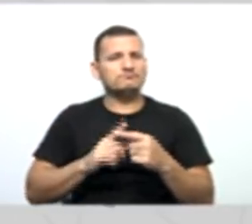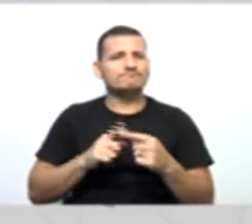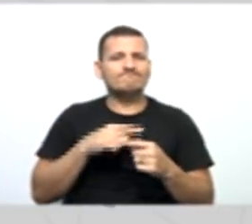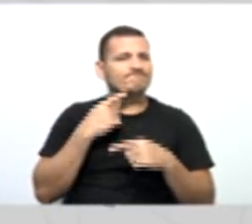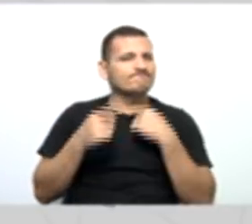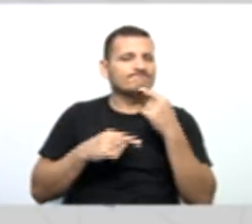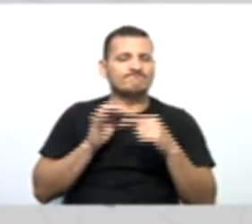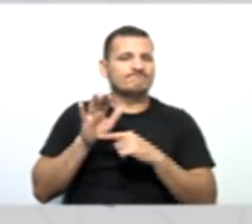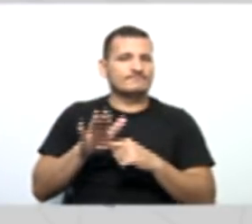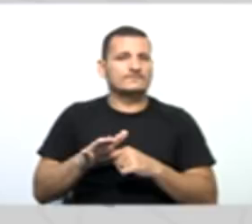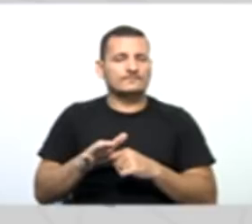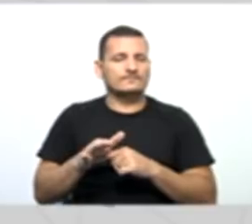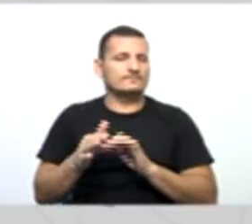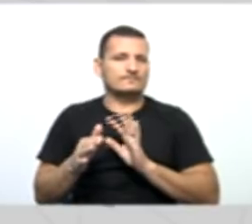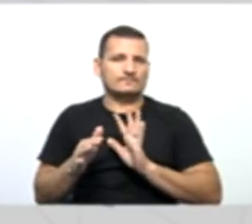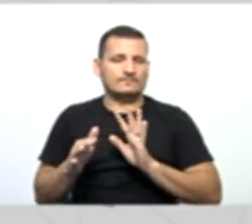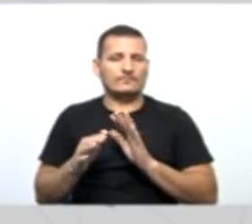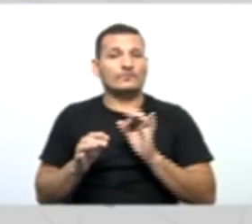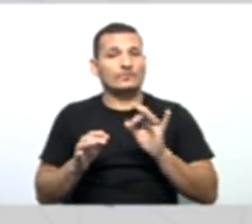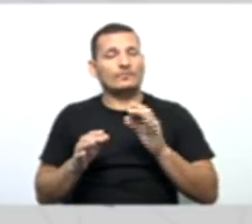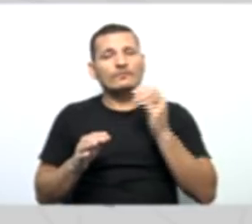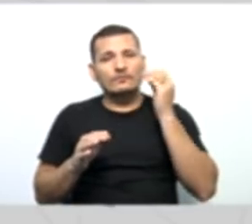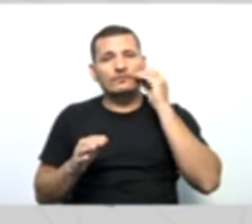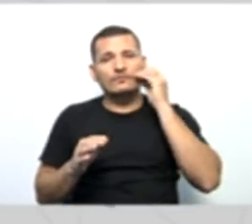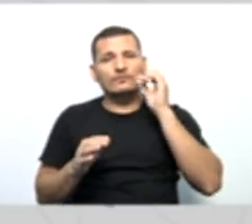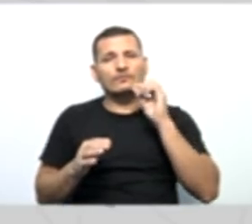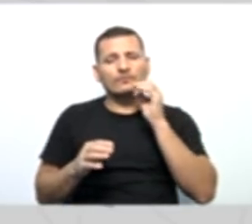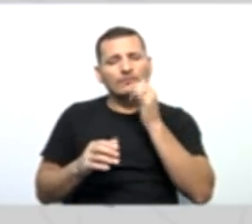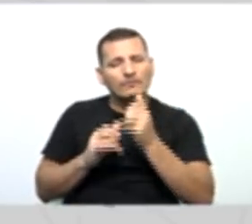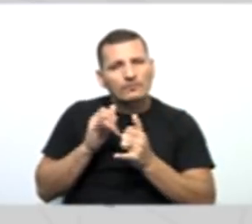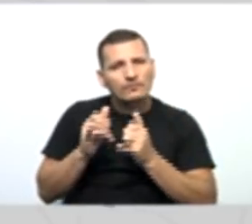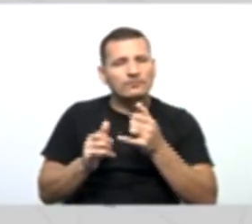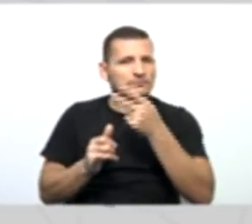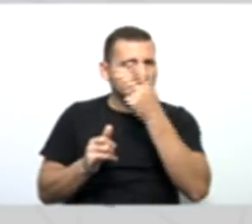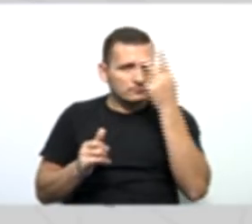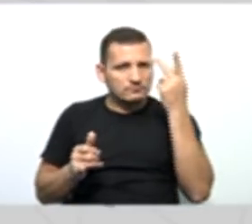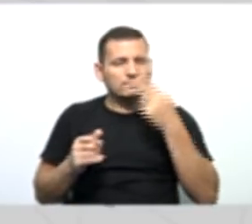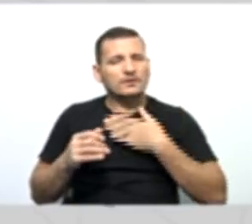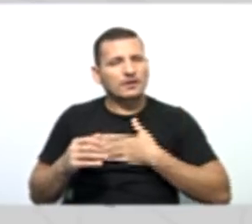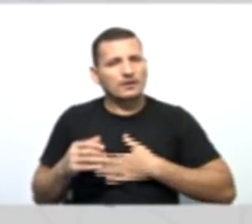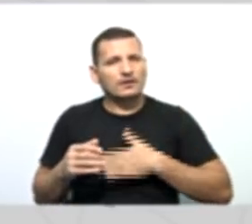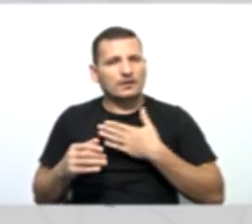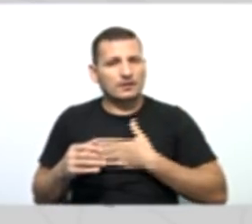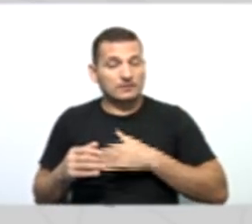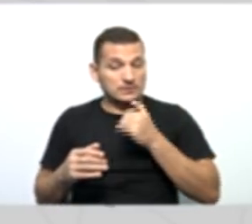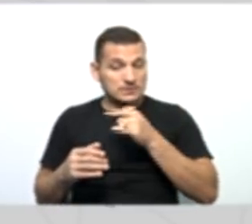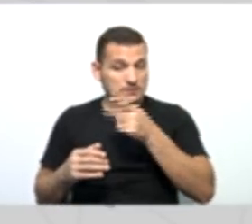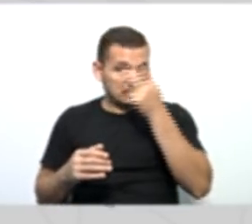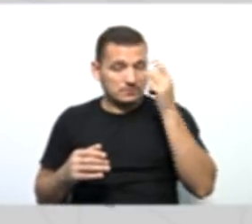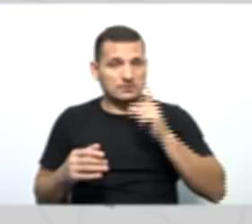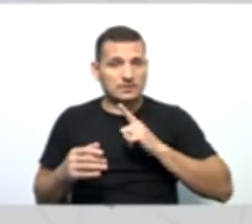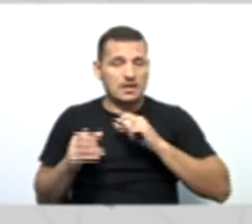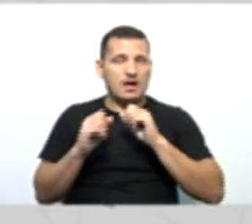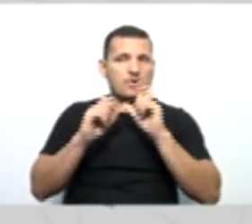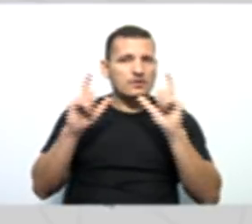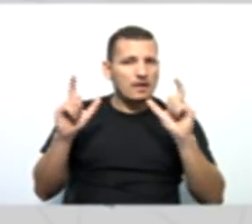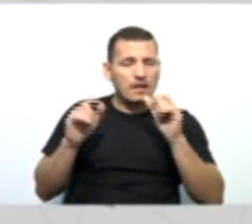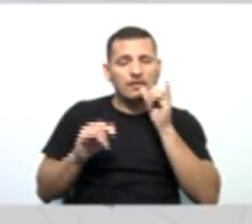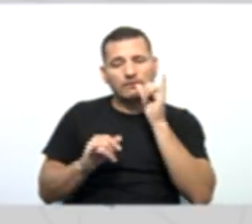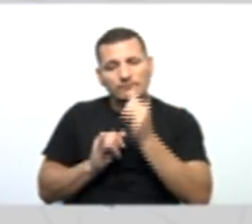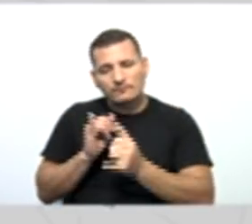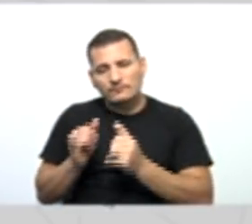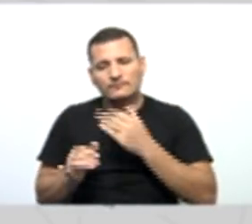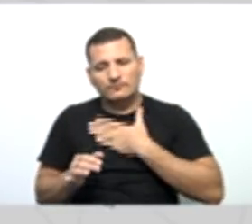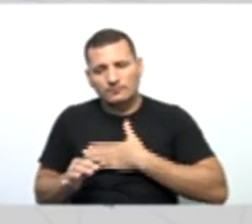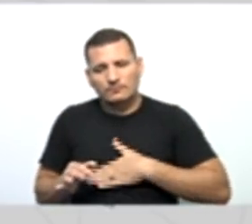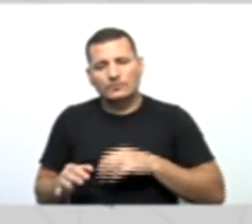O máximo que nós vamos fazer é tentar acalmar a pessoa, se ela ainda estiver consciente. Calma, está tudo bem,